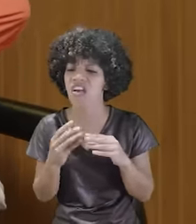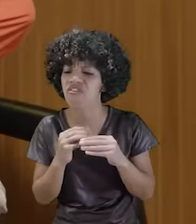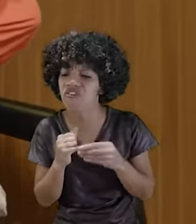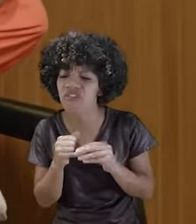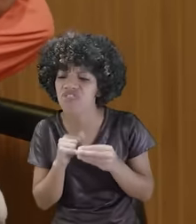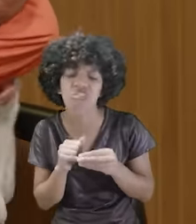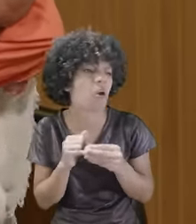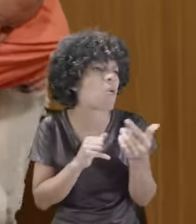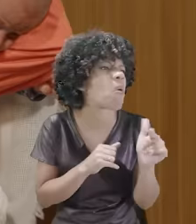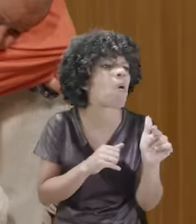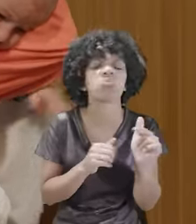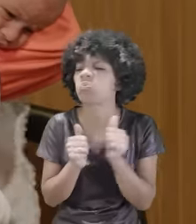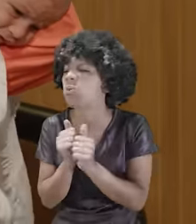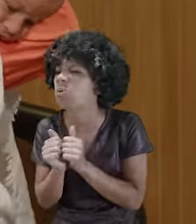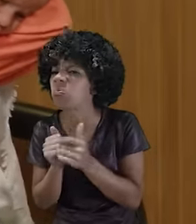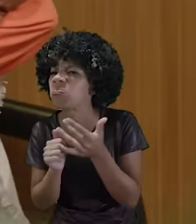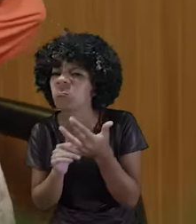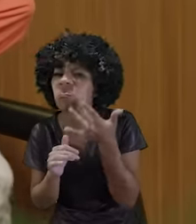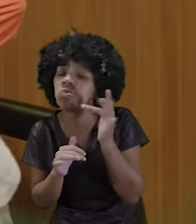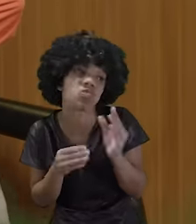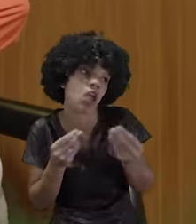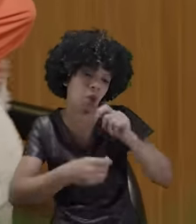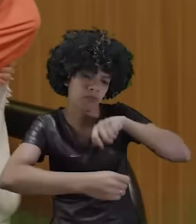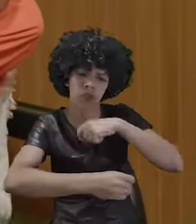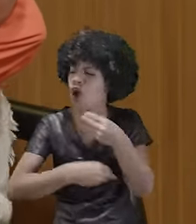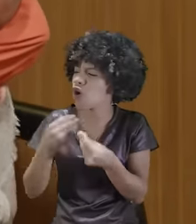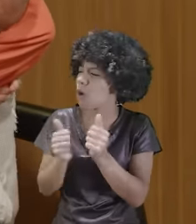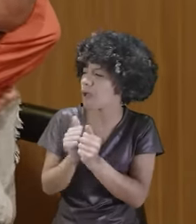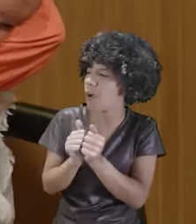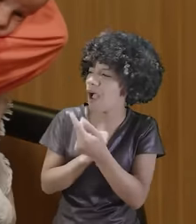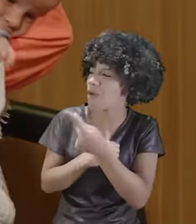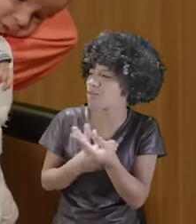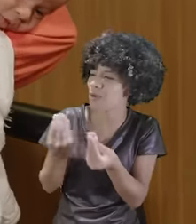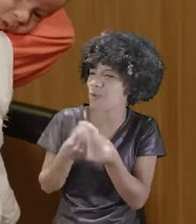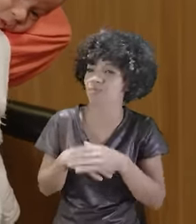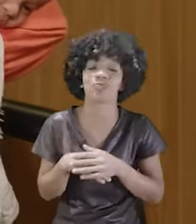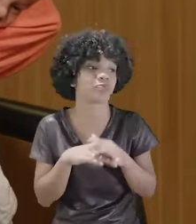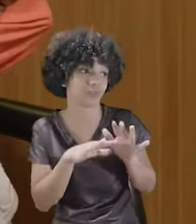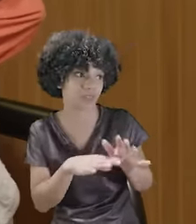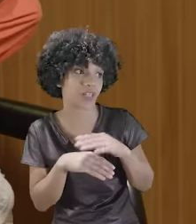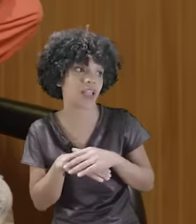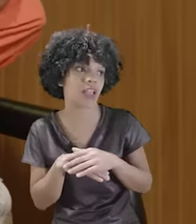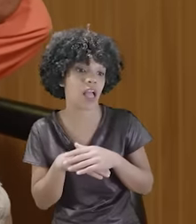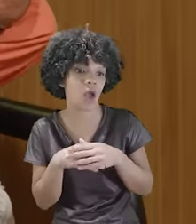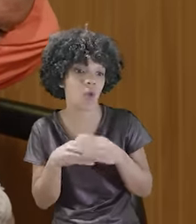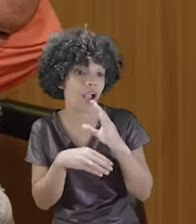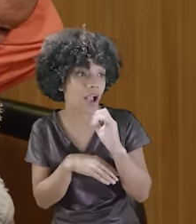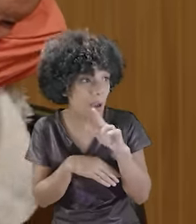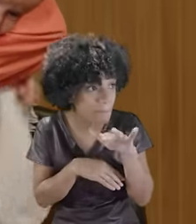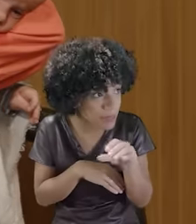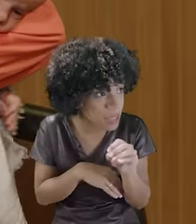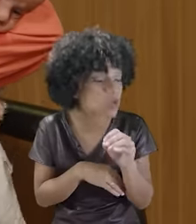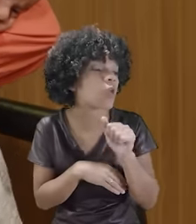no outro jeito não sei como vocês cozinhe o arroz como de vocês a gente vai colocar ele com o cabelo do